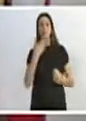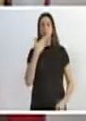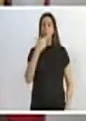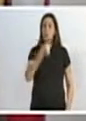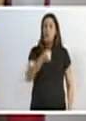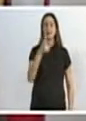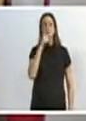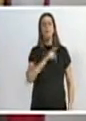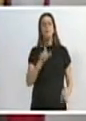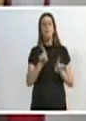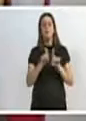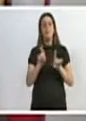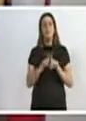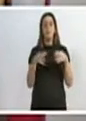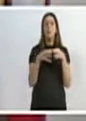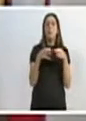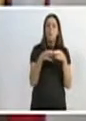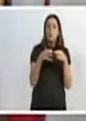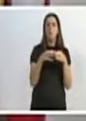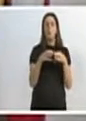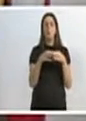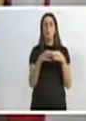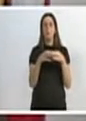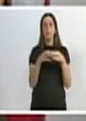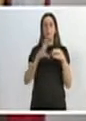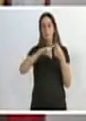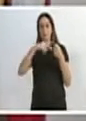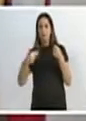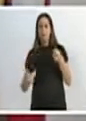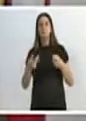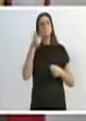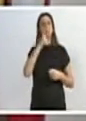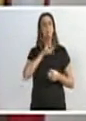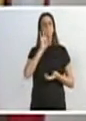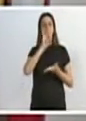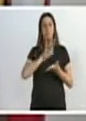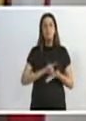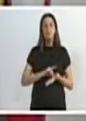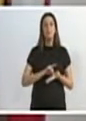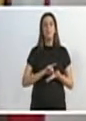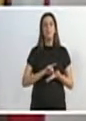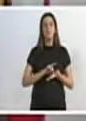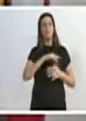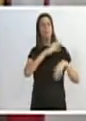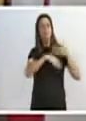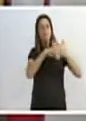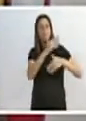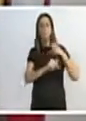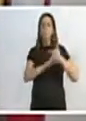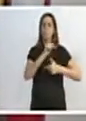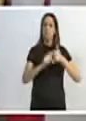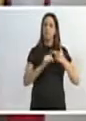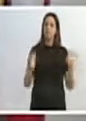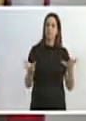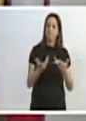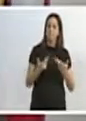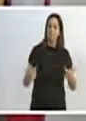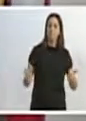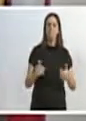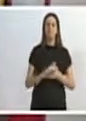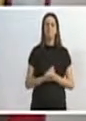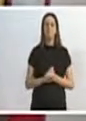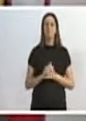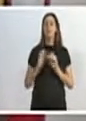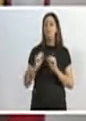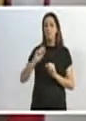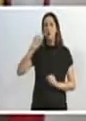para que agir todo o conglomerado para desporto pudesse fazer e desenvolver o trabalho que desenvolve. Senhor presidente, conceda a parte à vereadora